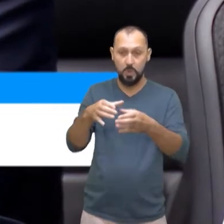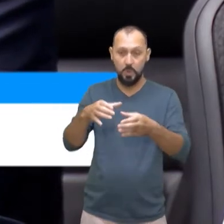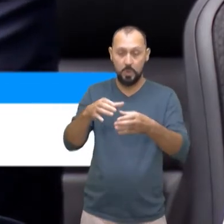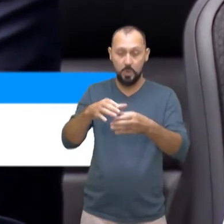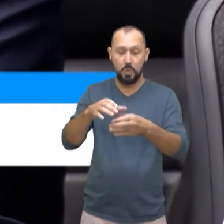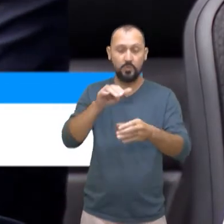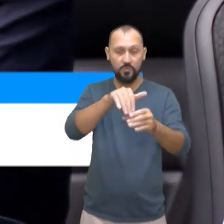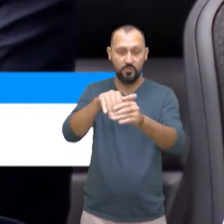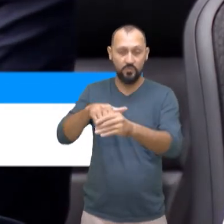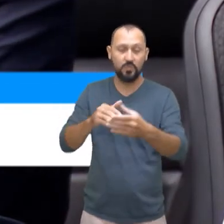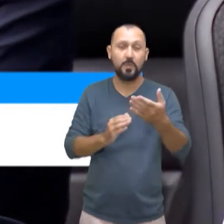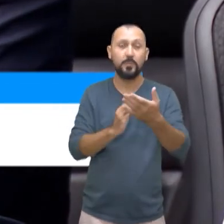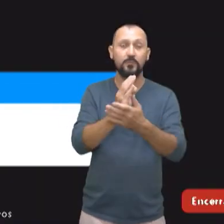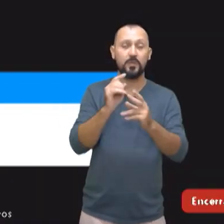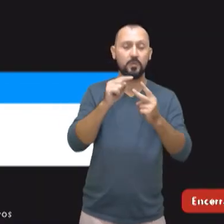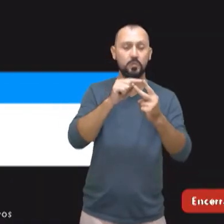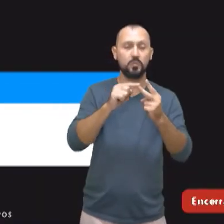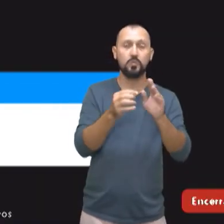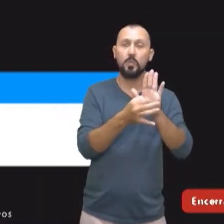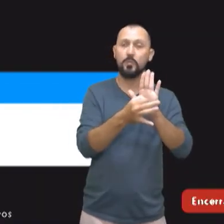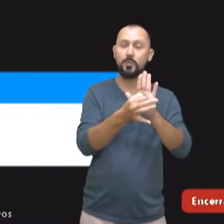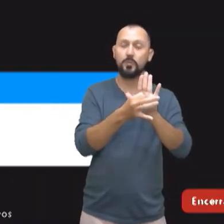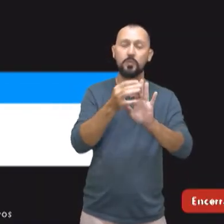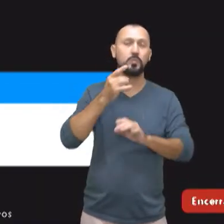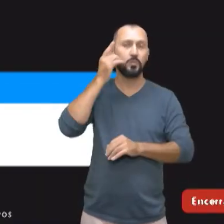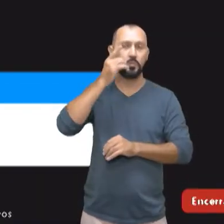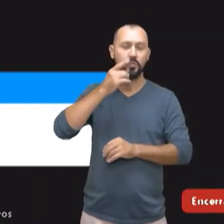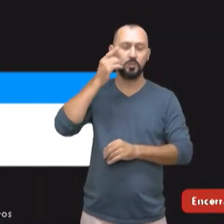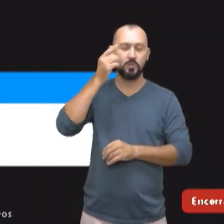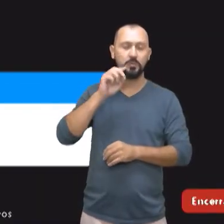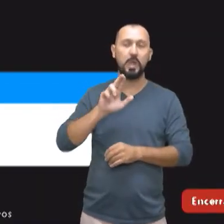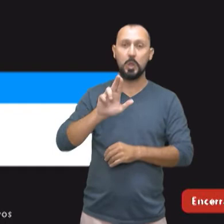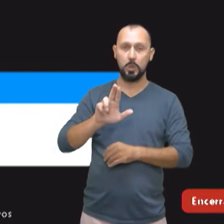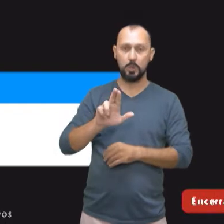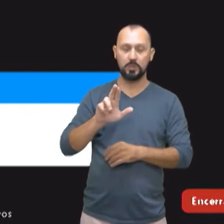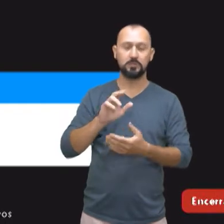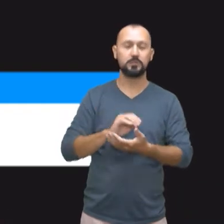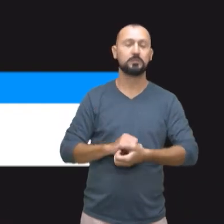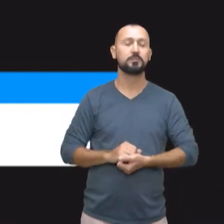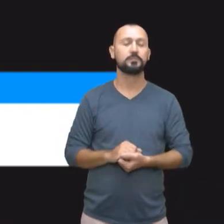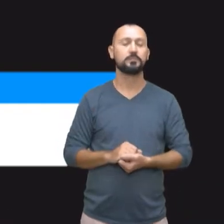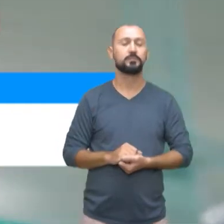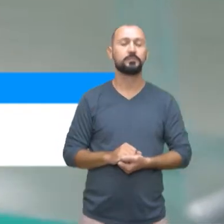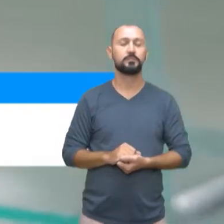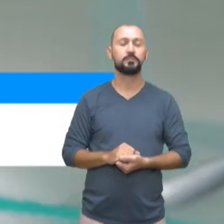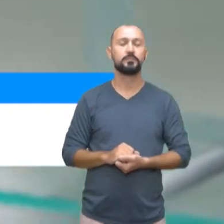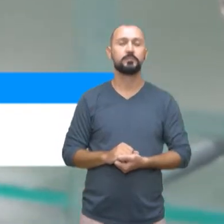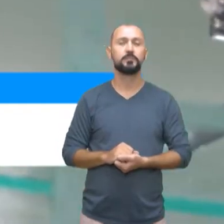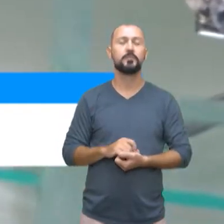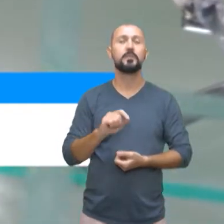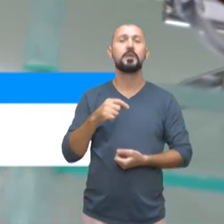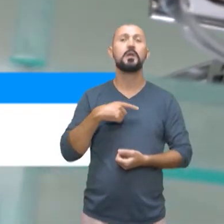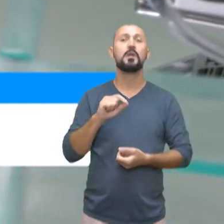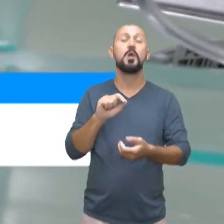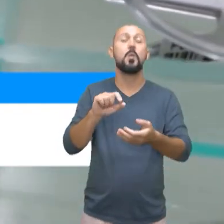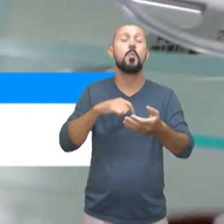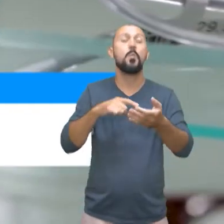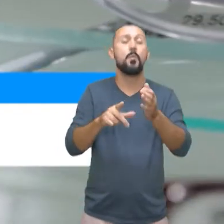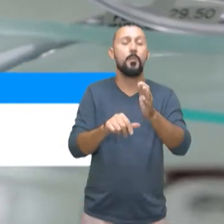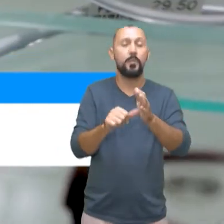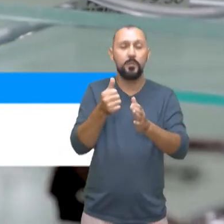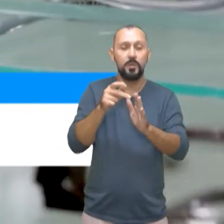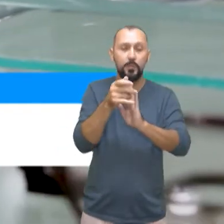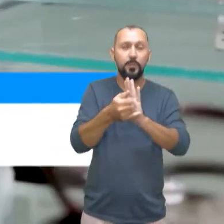durante a sessão plenária de quinta-feira 2 propostas de autoria do deputado Lucas de Lima, do PDT. Um dos projetos institui como